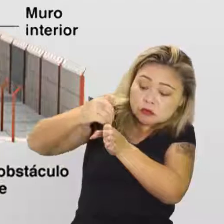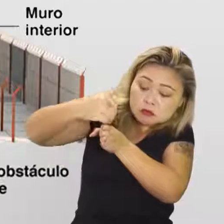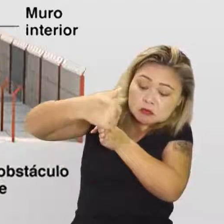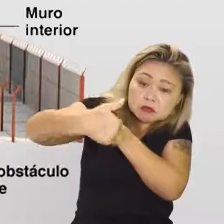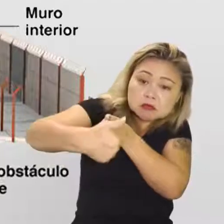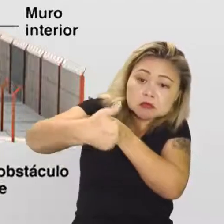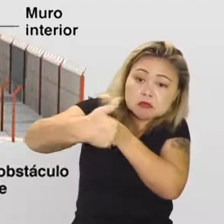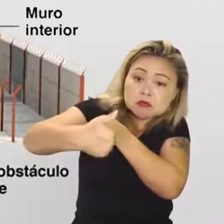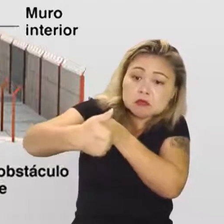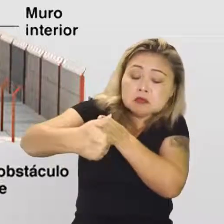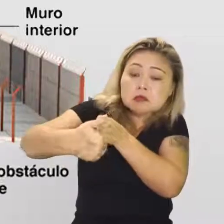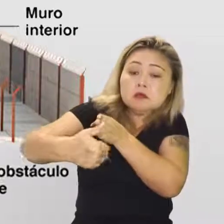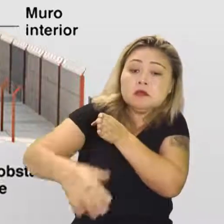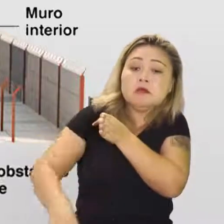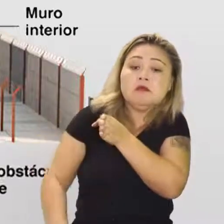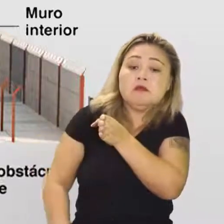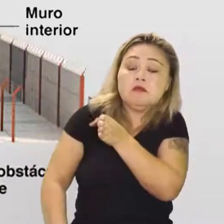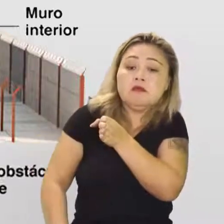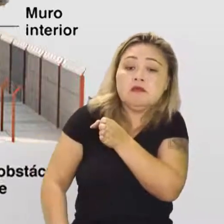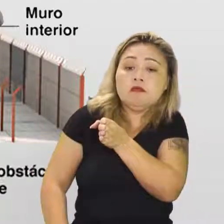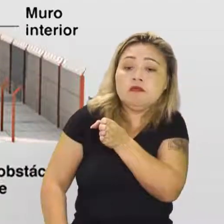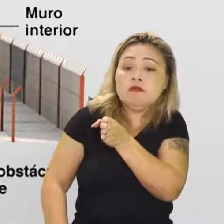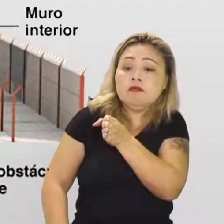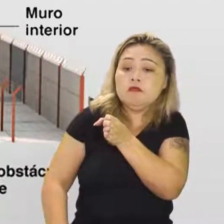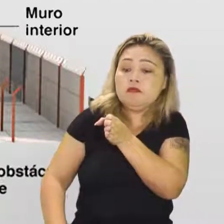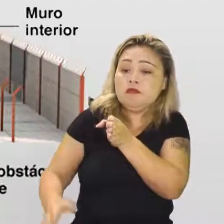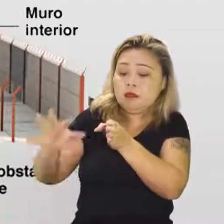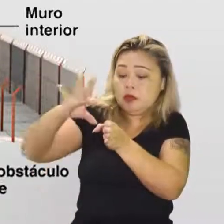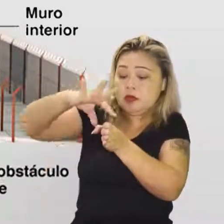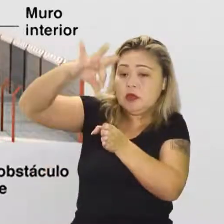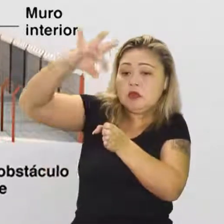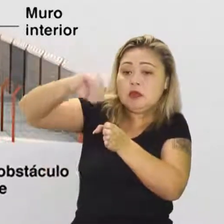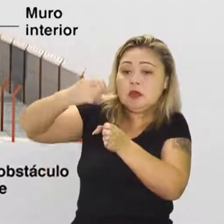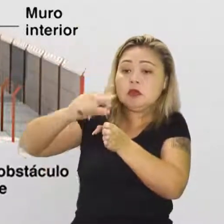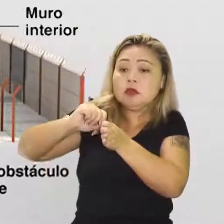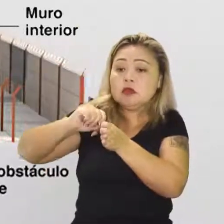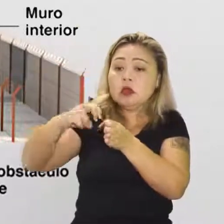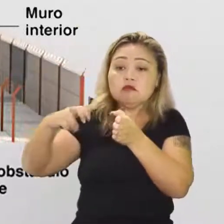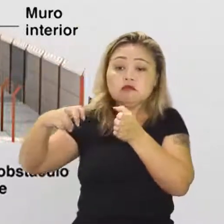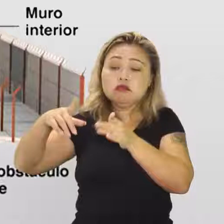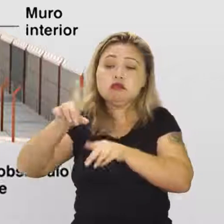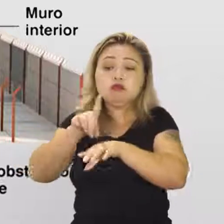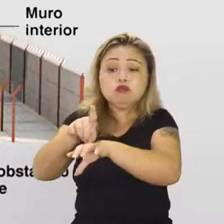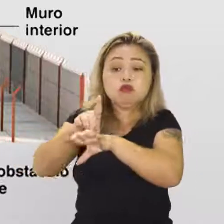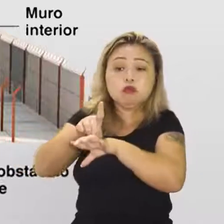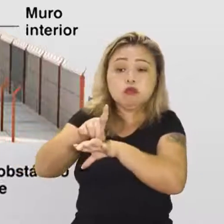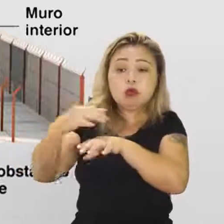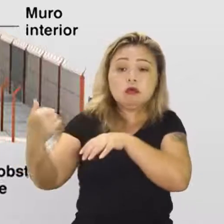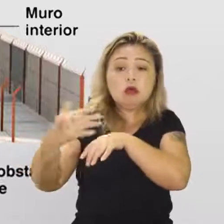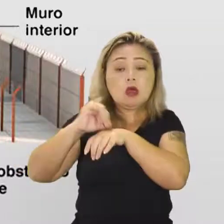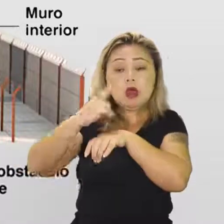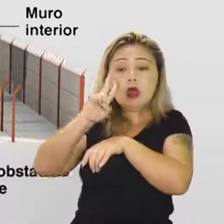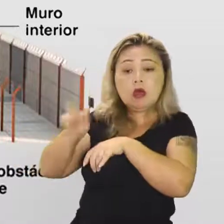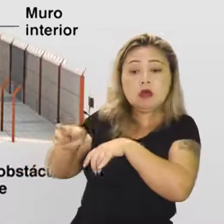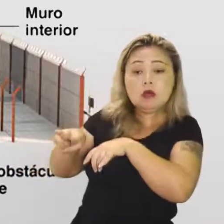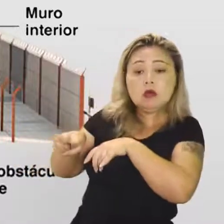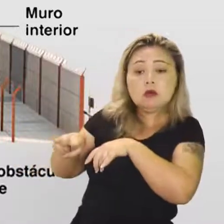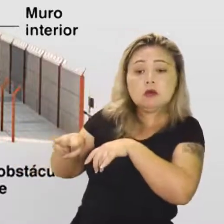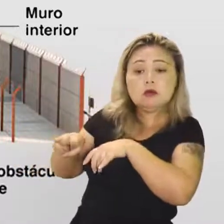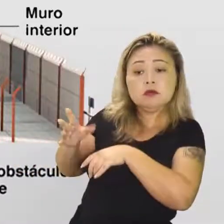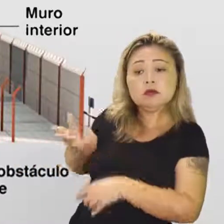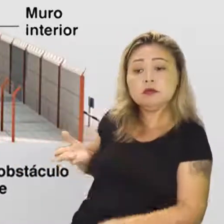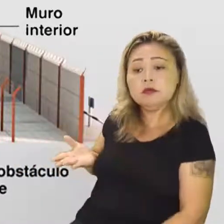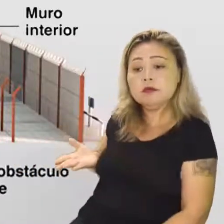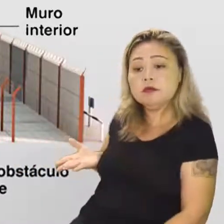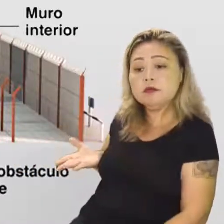interior. Nós temos aí vigas de obstáculos antitanques. Olha lá.